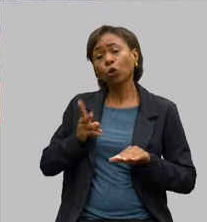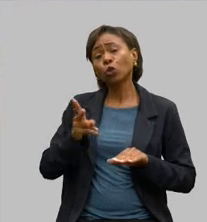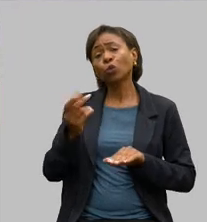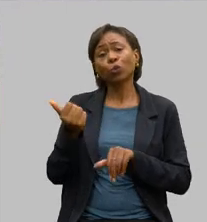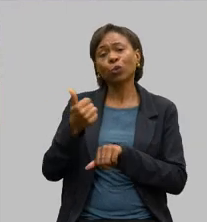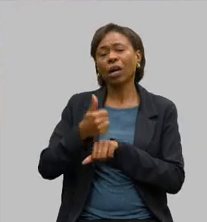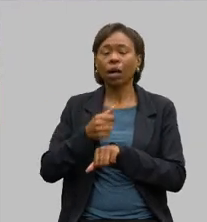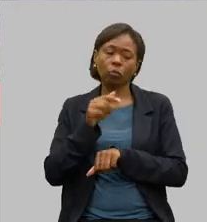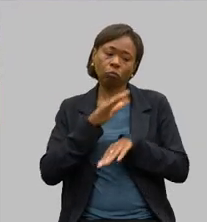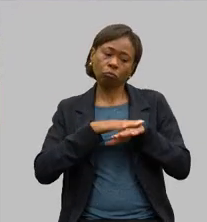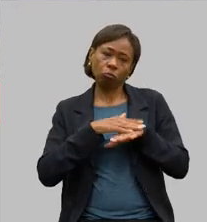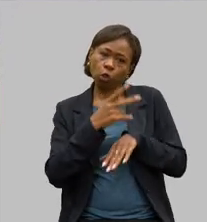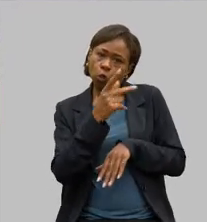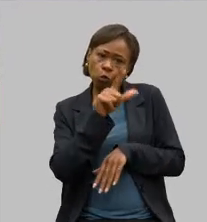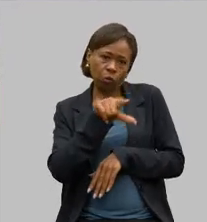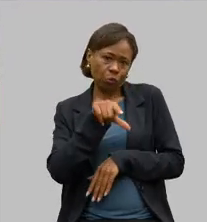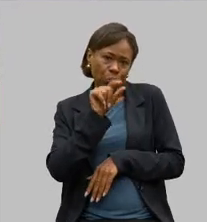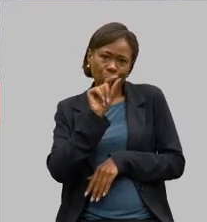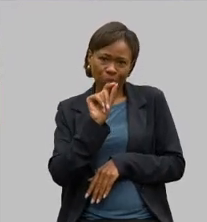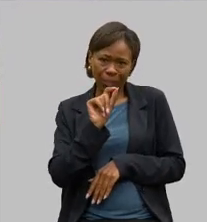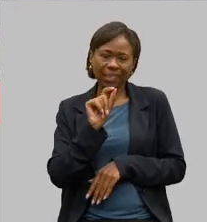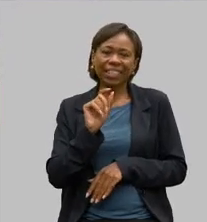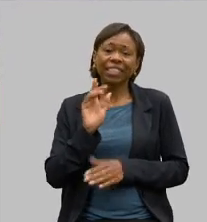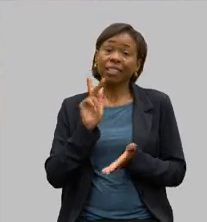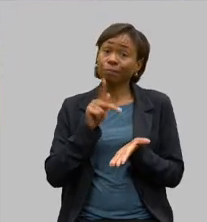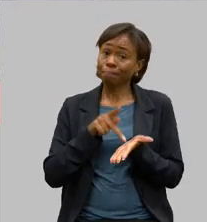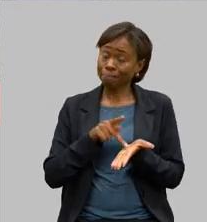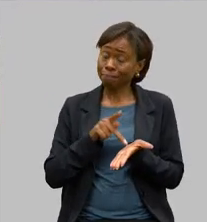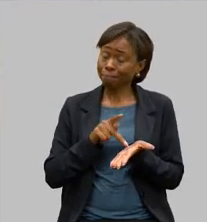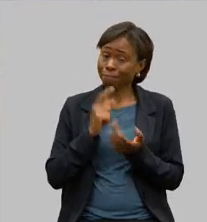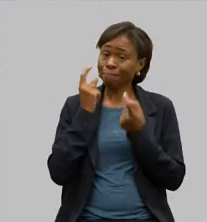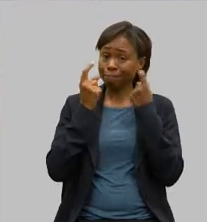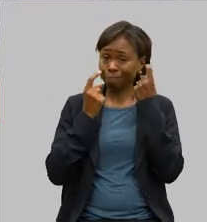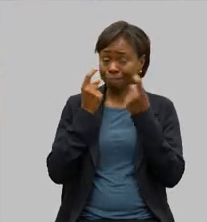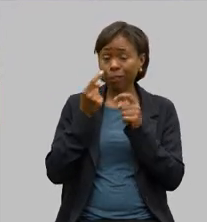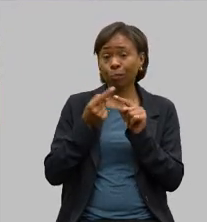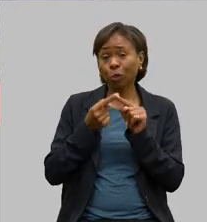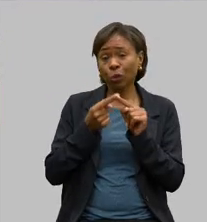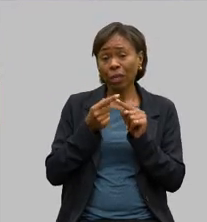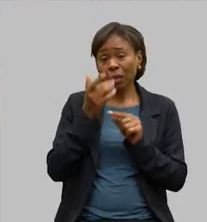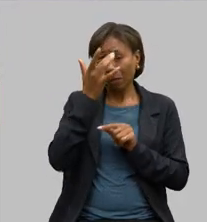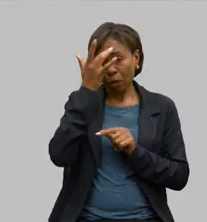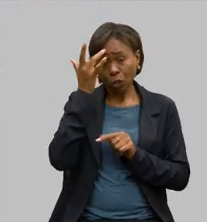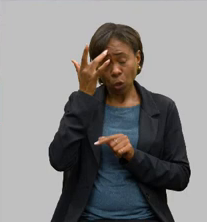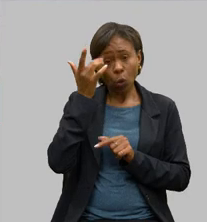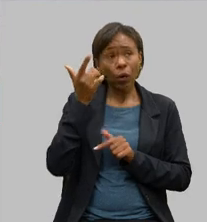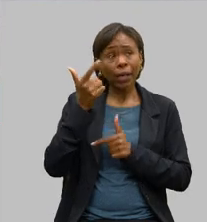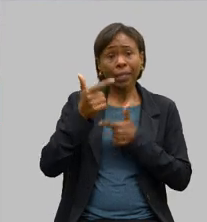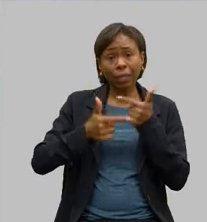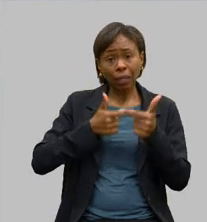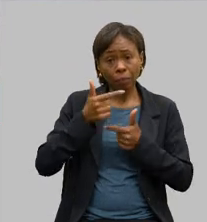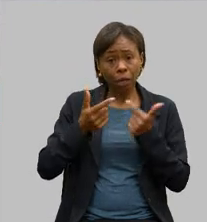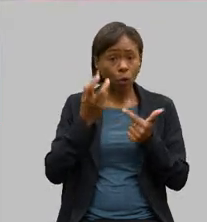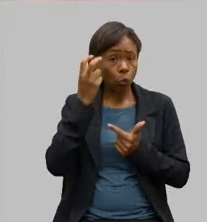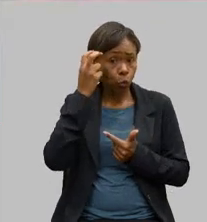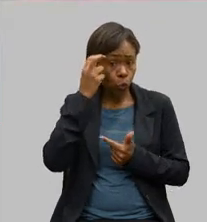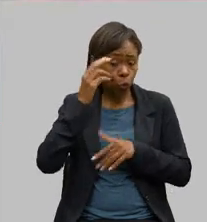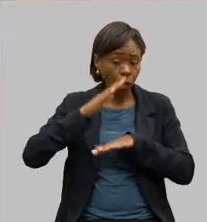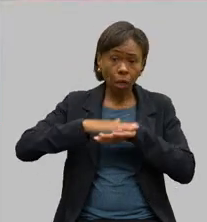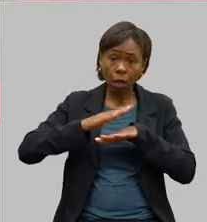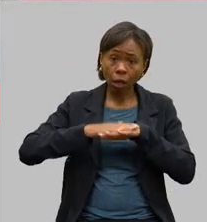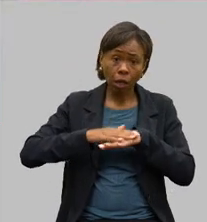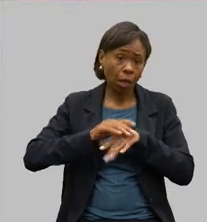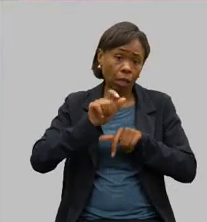vocês e isso é realmente muito preocupante porque quem faz cultura são os fazedores né a comunidade ão ali